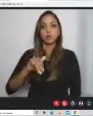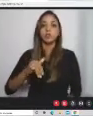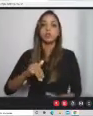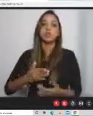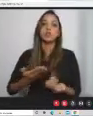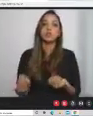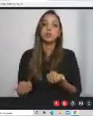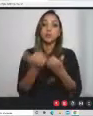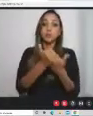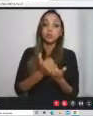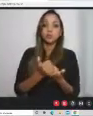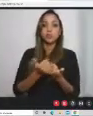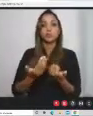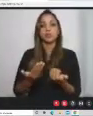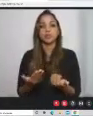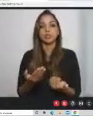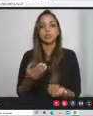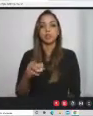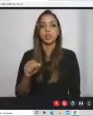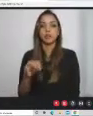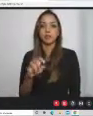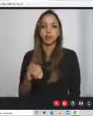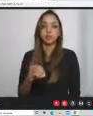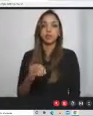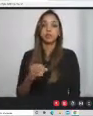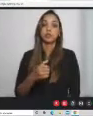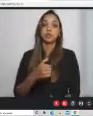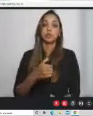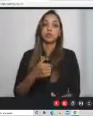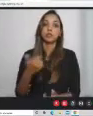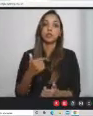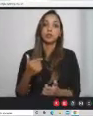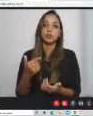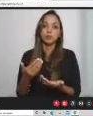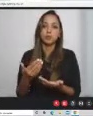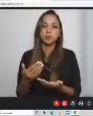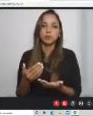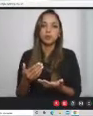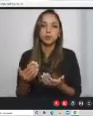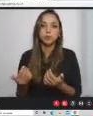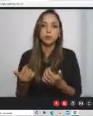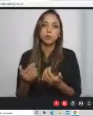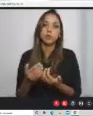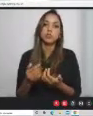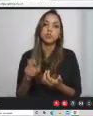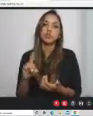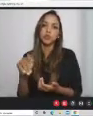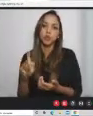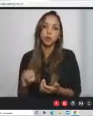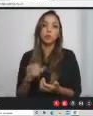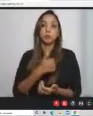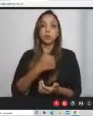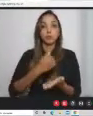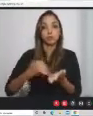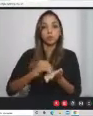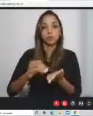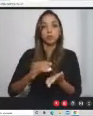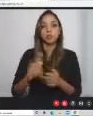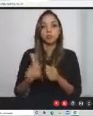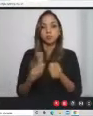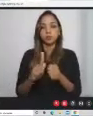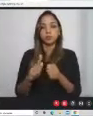Afrane Bezerra, segundo vice-presidente Diogo Rodrigues, primeiro secretário Gustavo Negócio e segunda secretária Ana Carolina